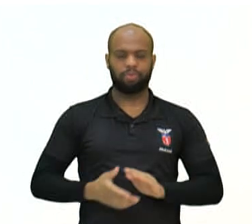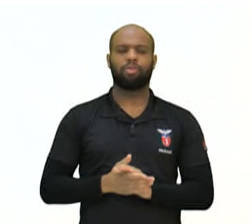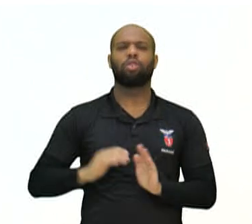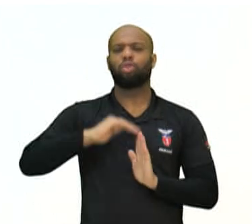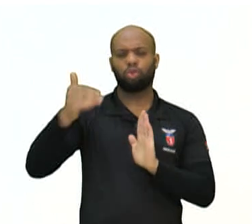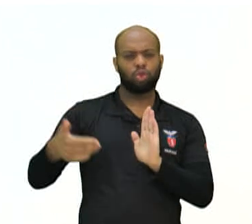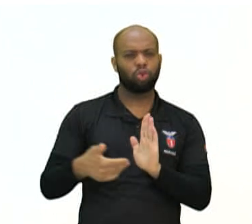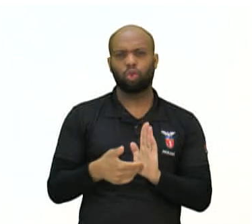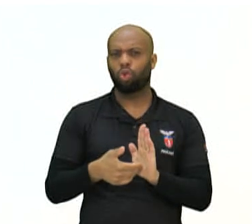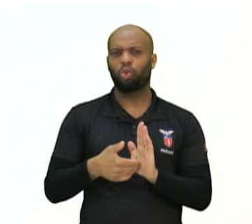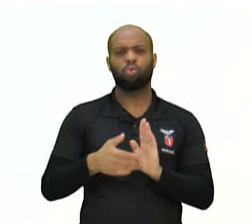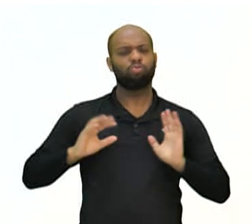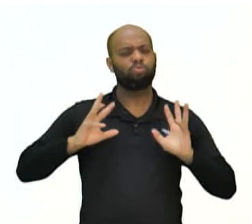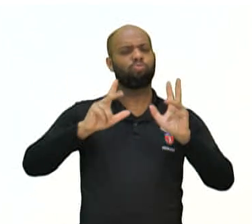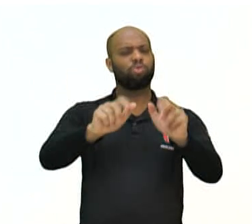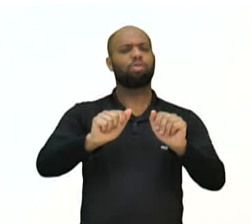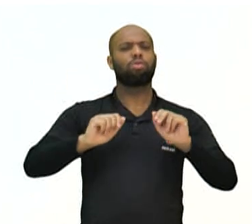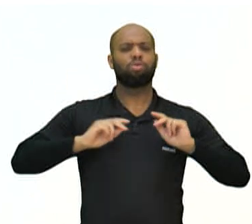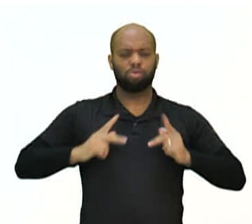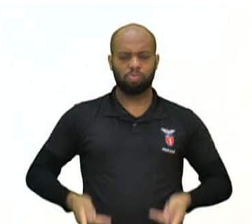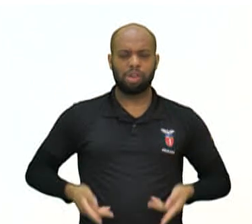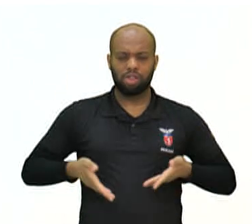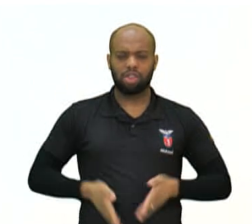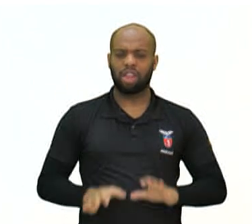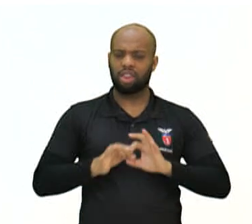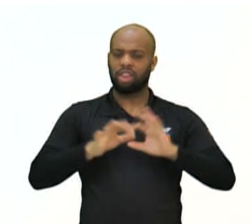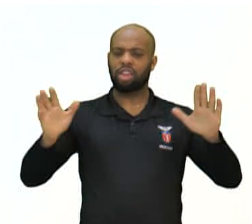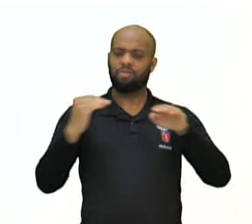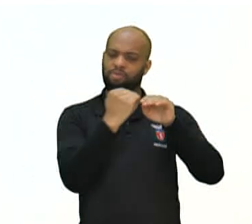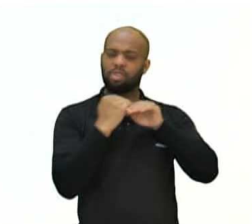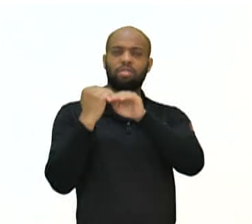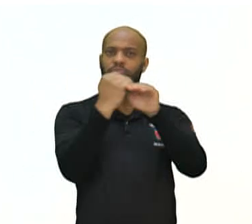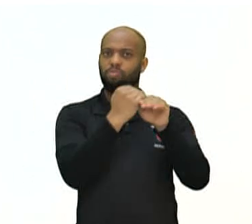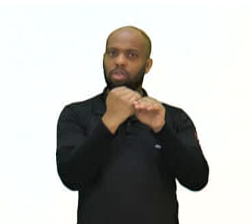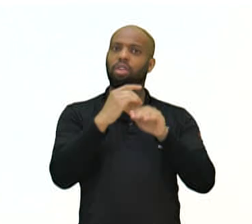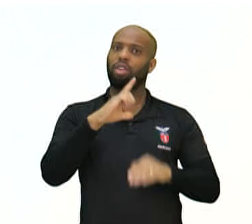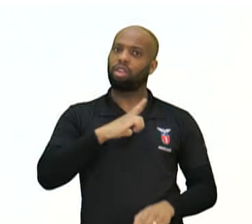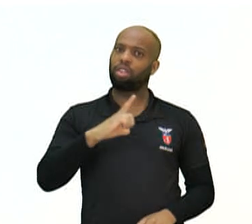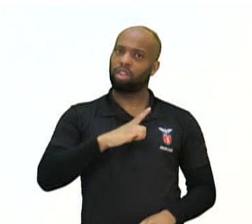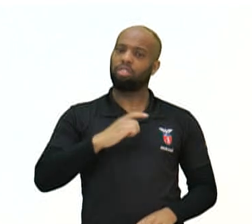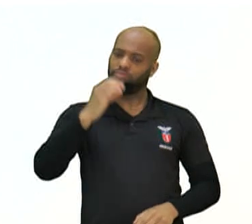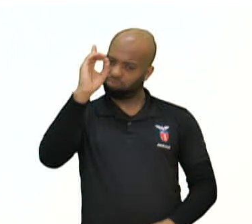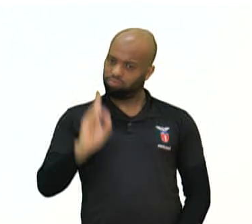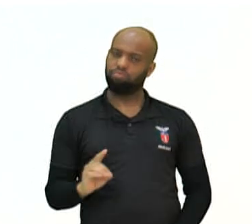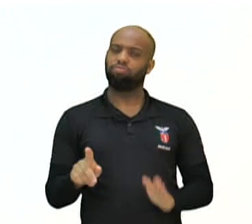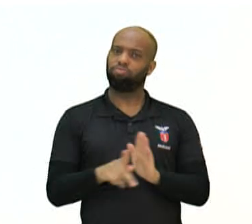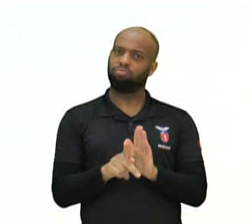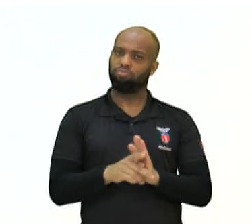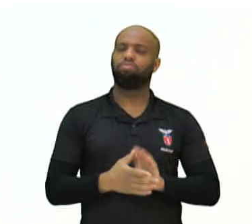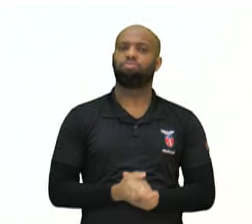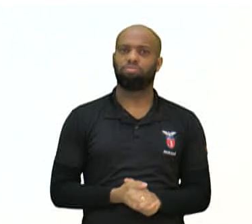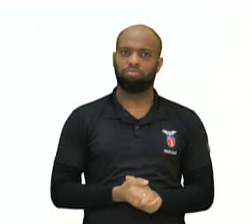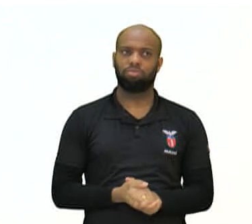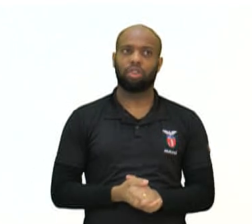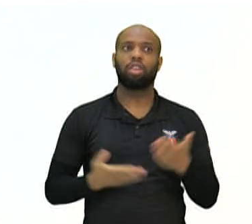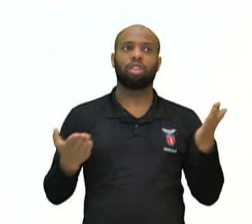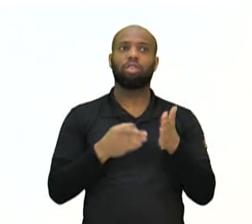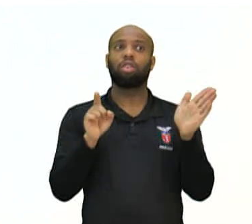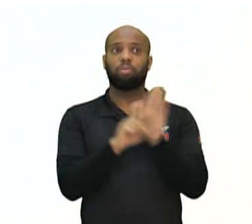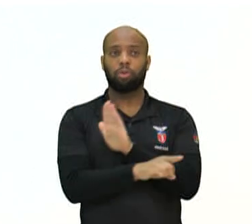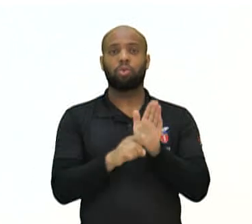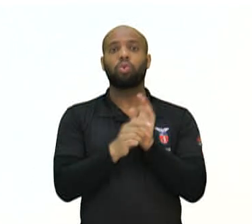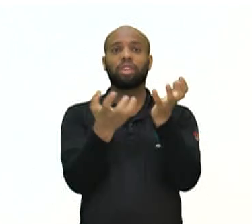humanos nascem livres e iguais em dignidade e direitos. Nesse quiz número 2, vamos pensar sobre o que